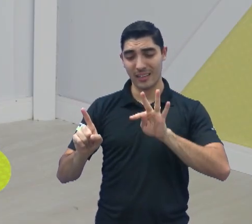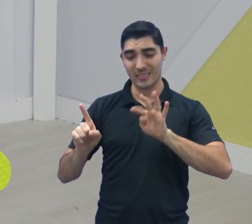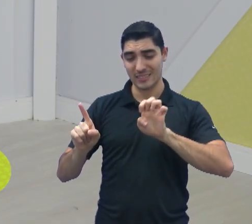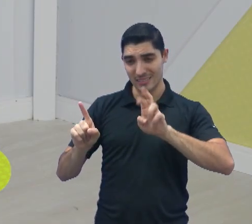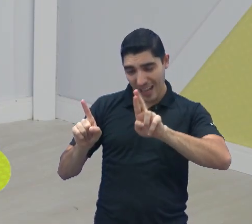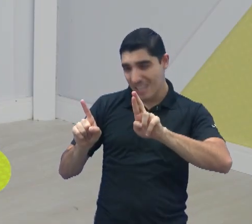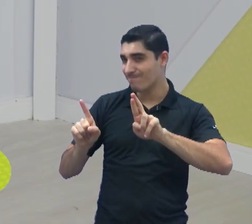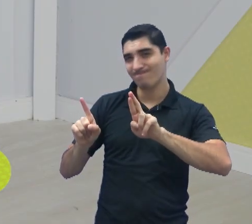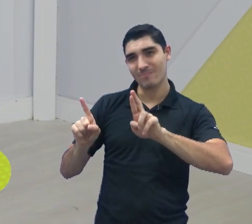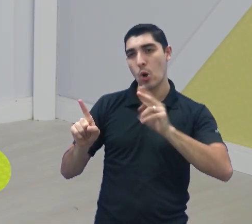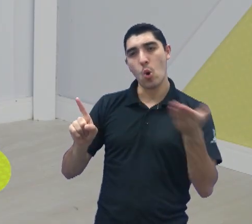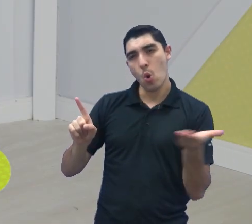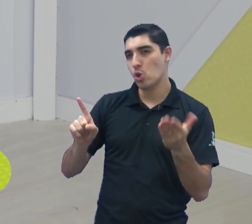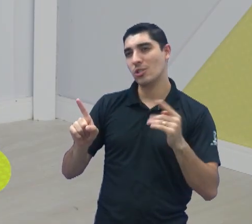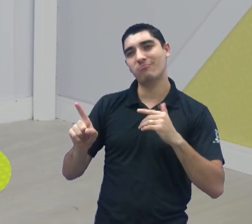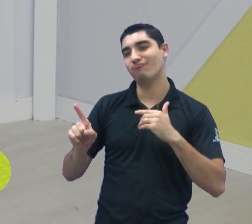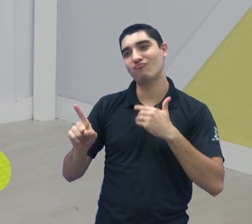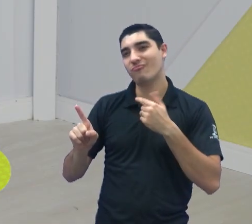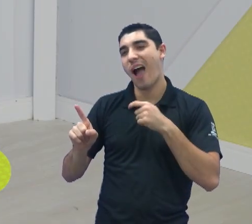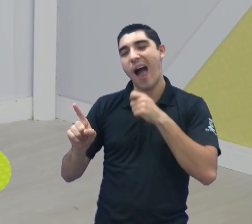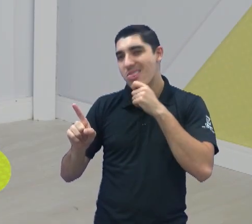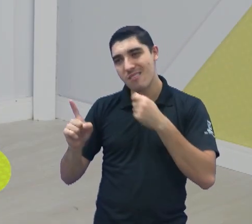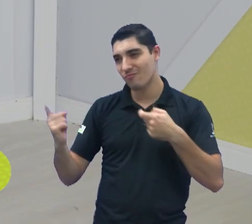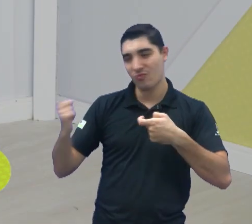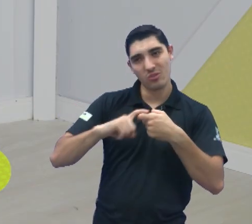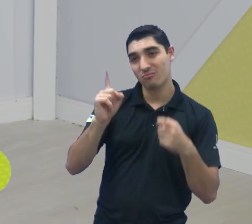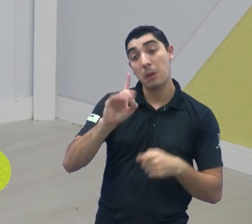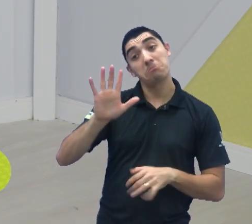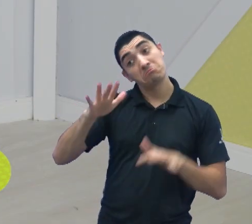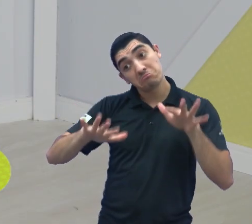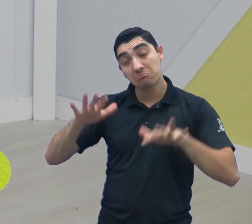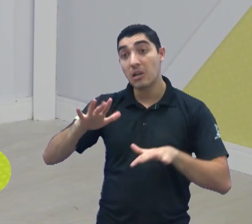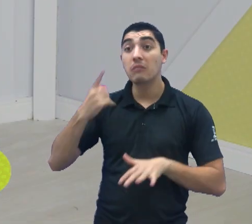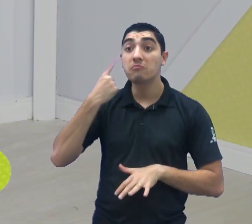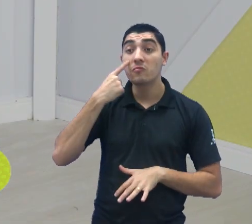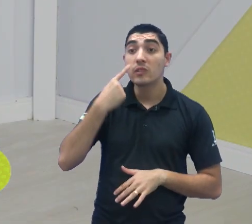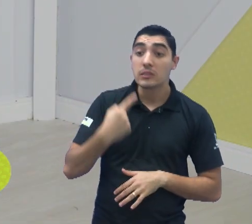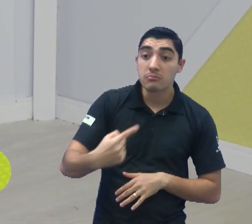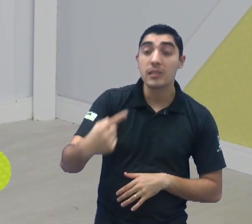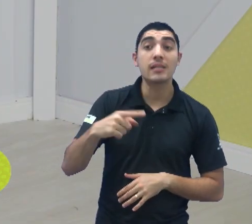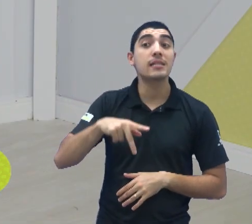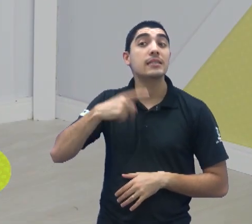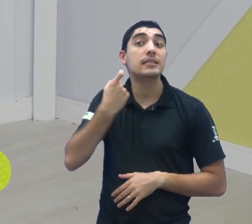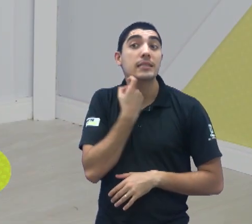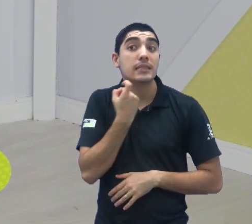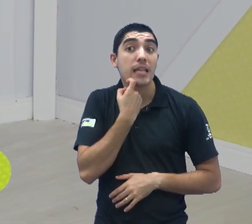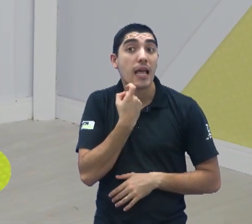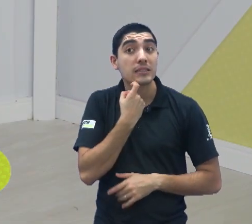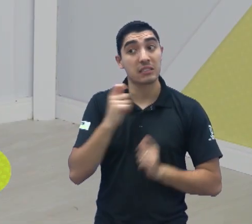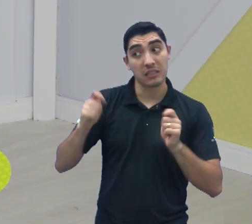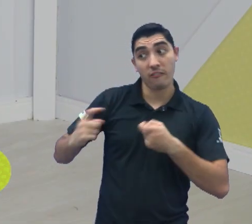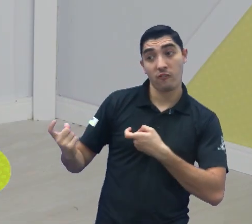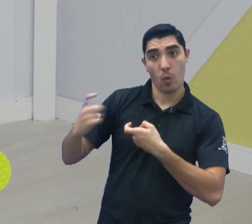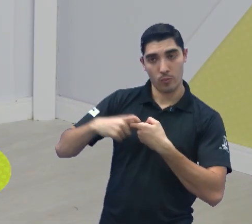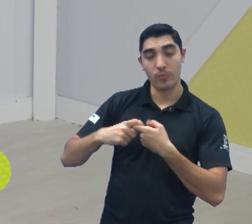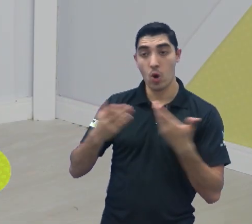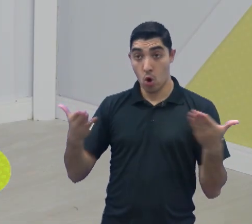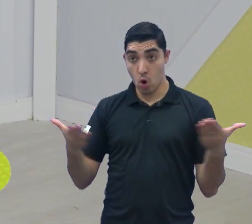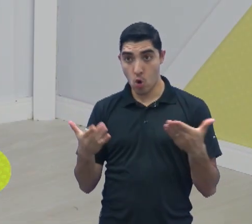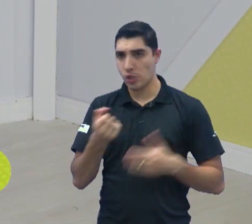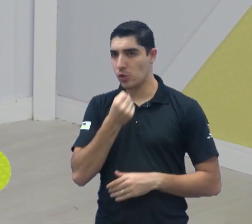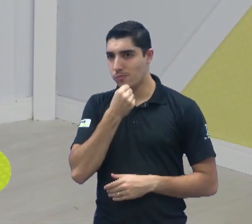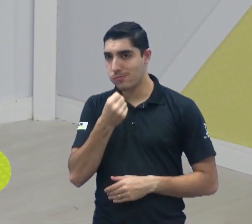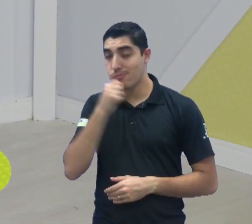quadra, talvez na sexta-feira contra a Unifacisa. Vamos acompanhar de perto. O Gabriel Campos estará lá e na sexta-feira a gente vai trazer os detalhes desta partida